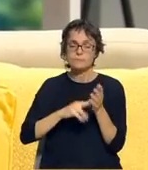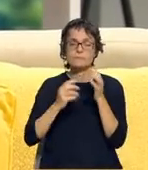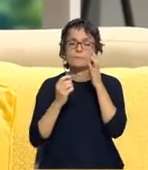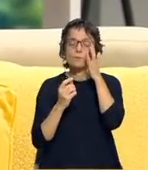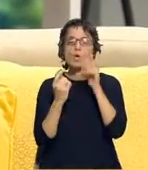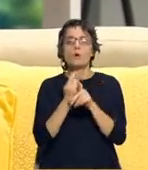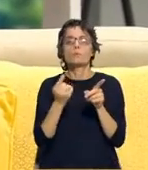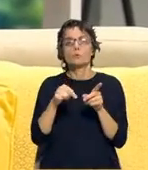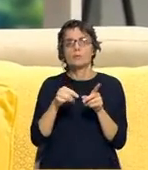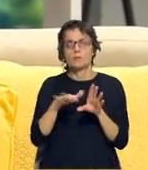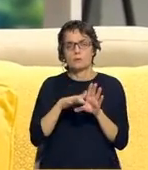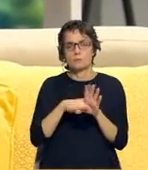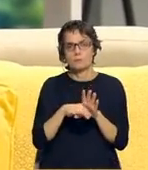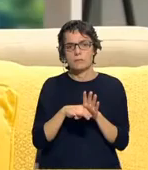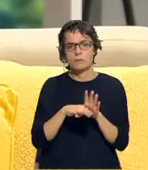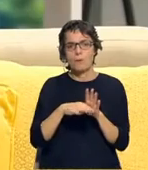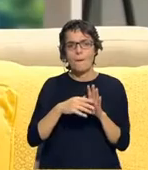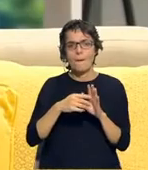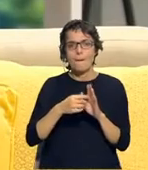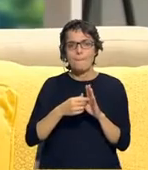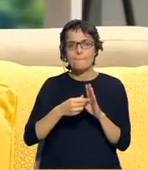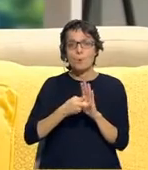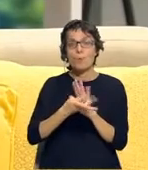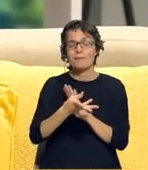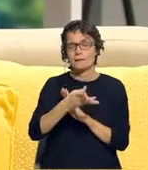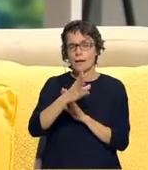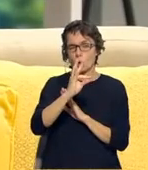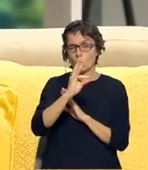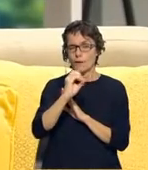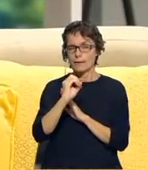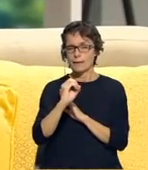mais de 40 mil pessoas envolvidas no projeto,